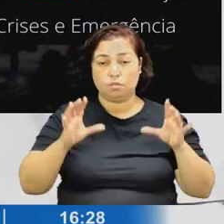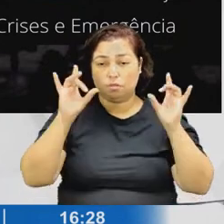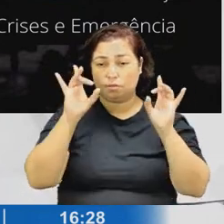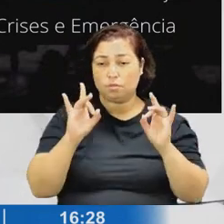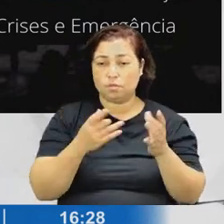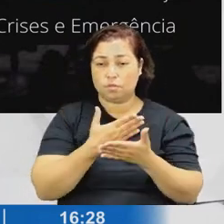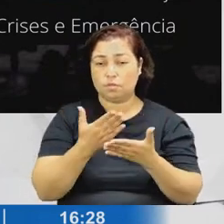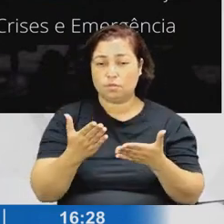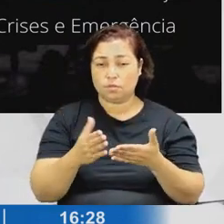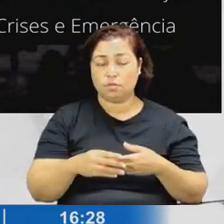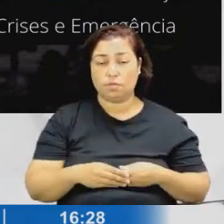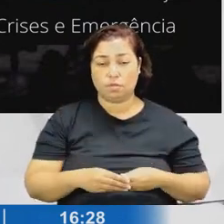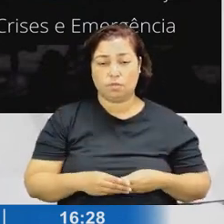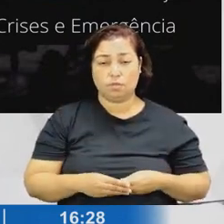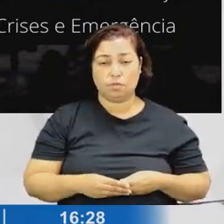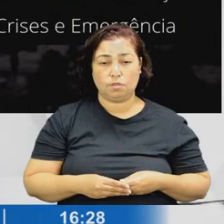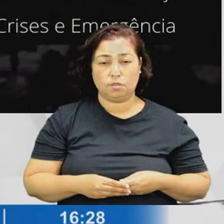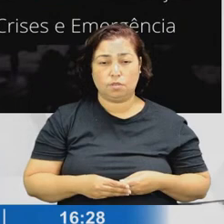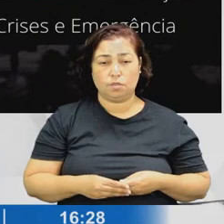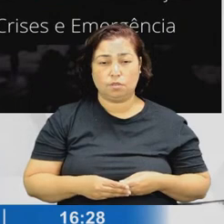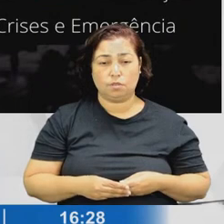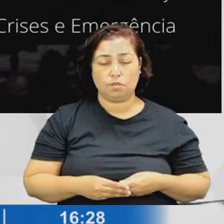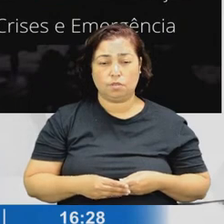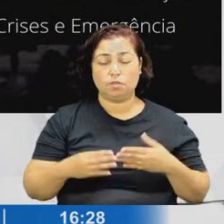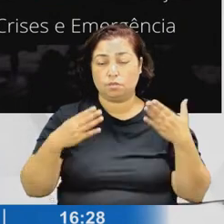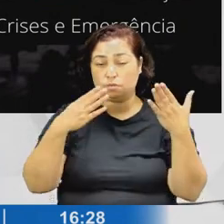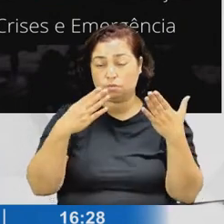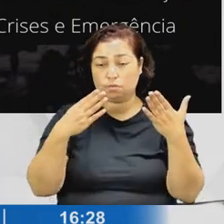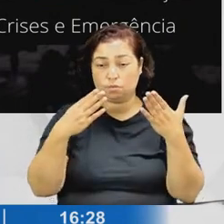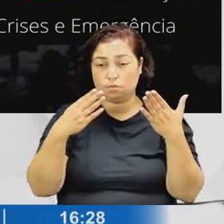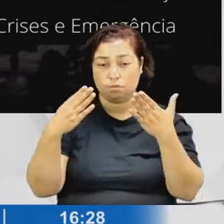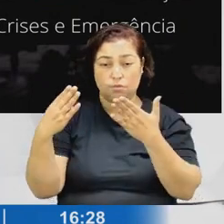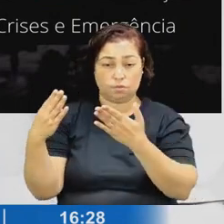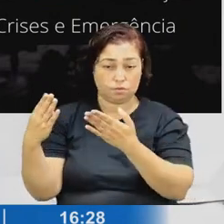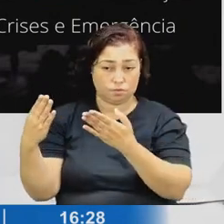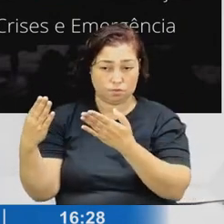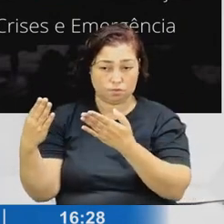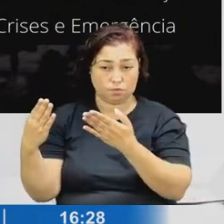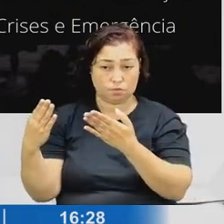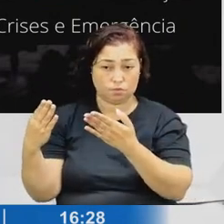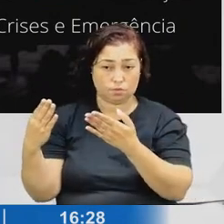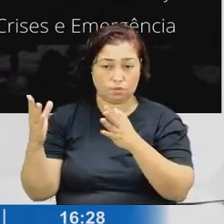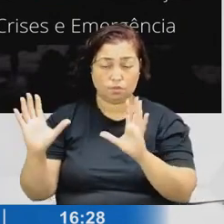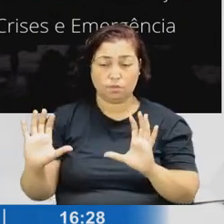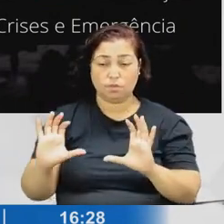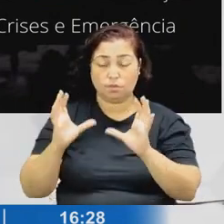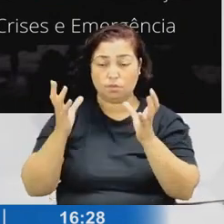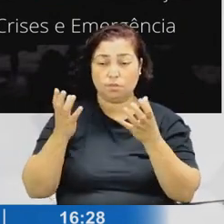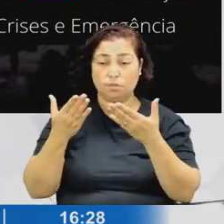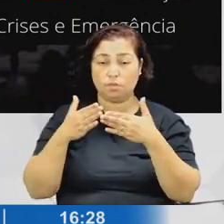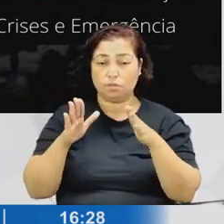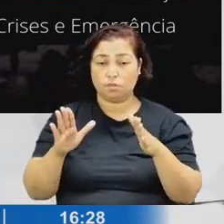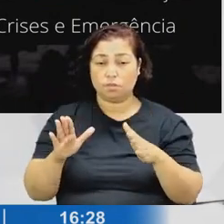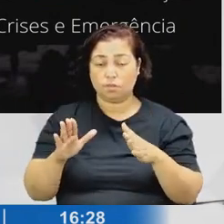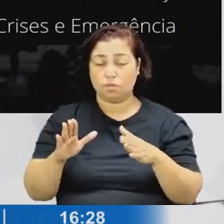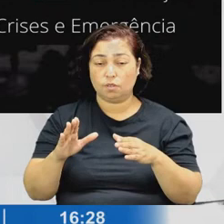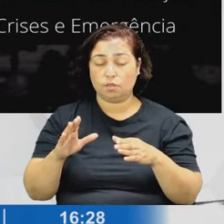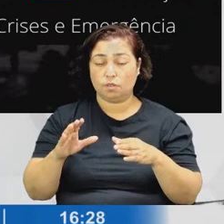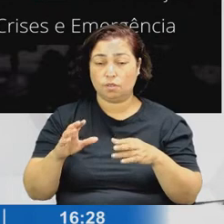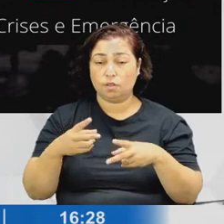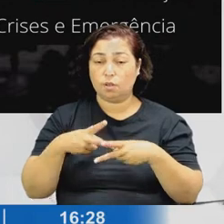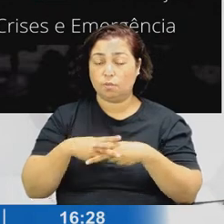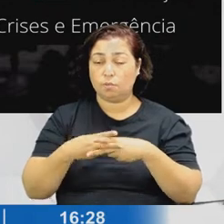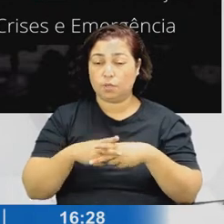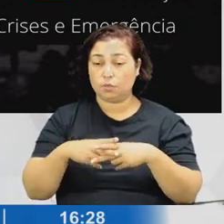a gente tem as exposição de políticas públicas tem os eventos da prefeitura tem inaugurações manutenção de obra que tem que